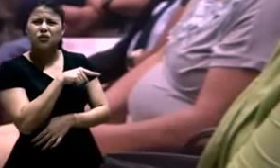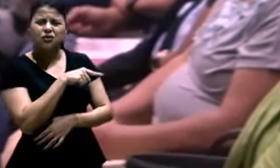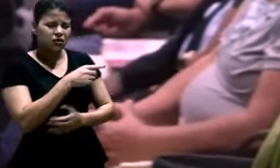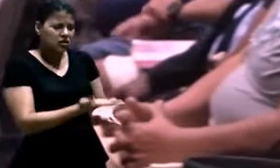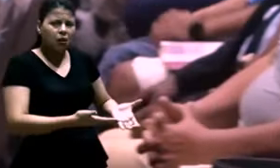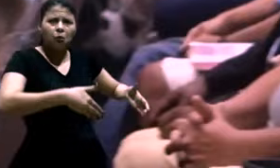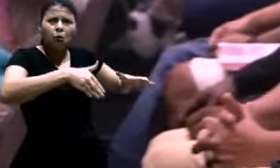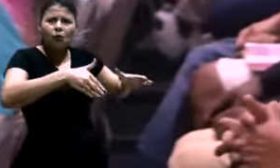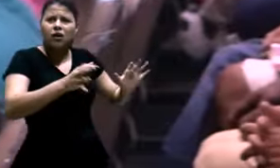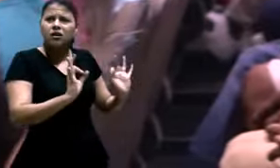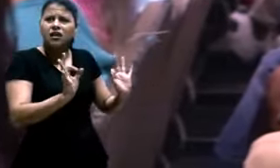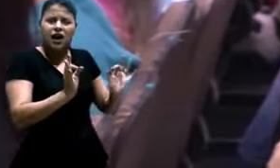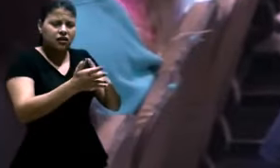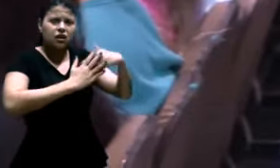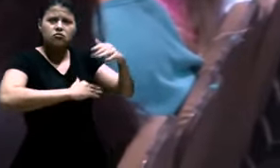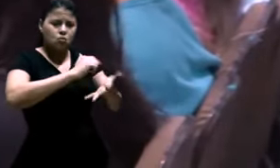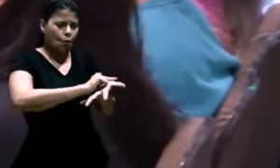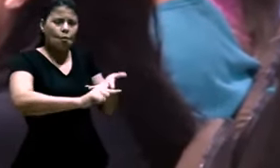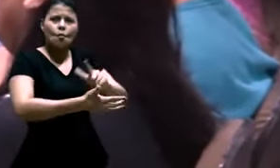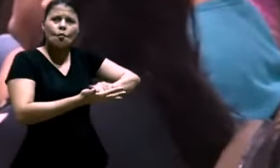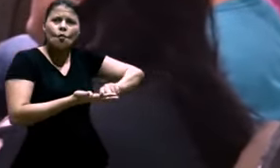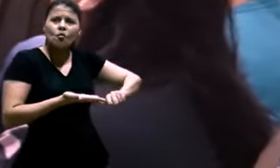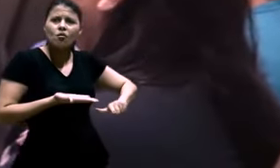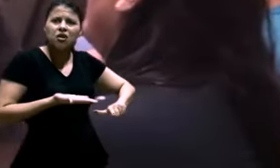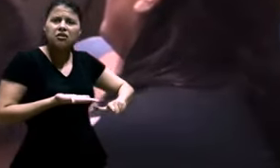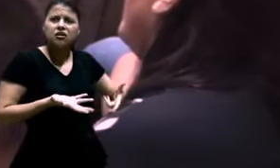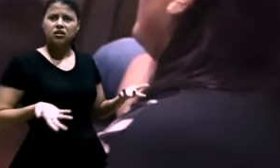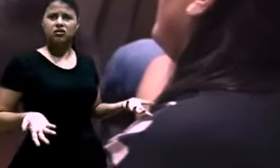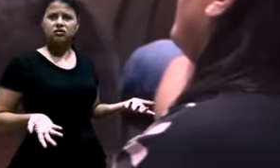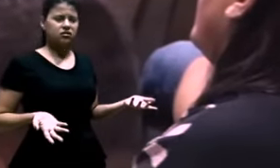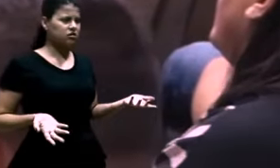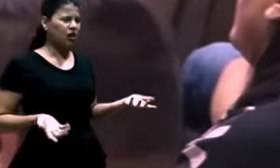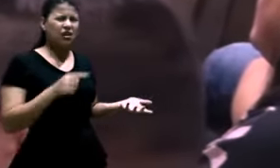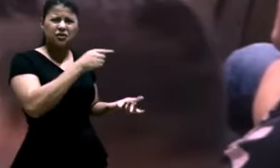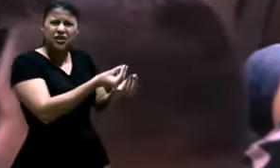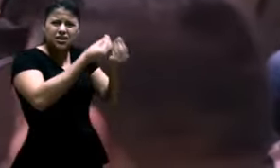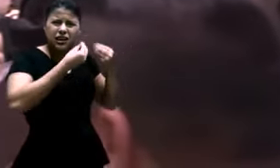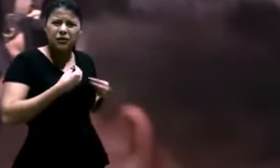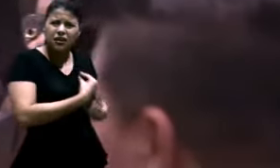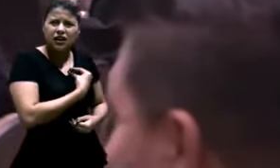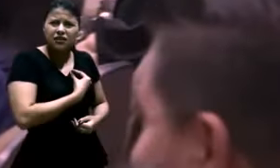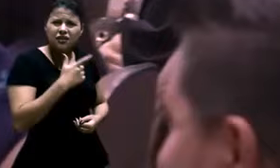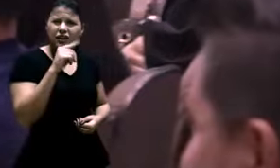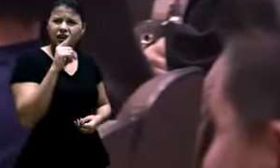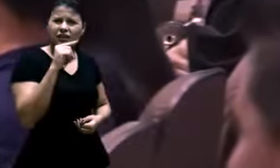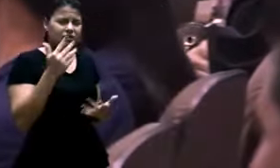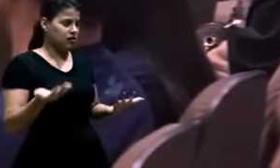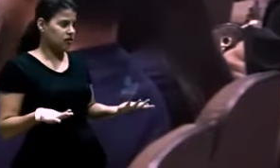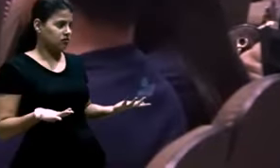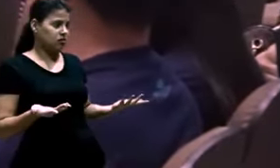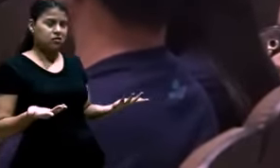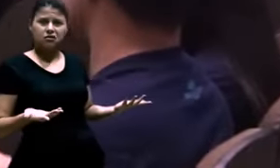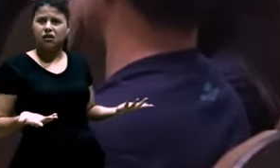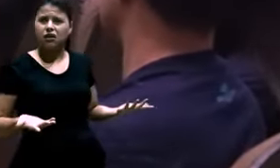vida? Eu não tenho pedrinha do Jordão. Eu não tenho água do Jordão